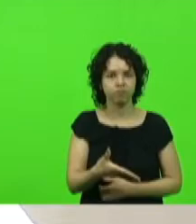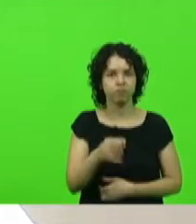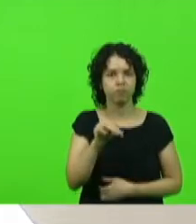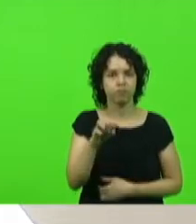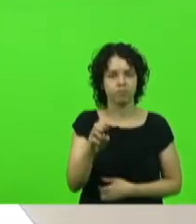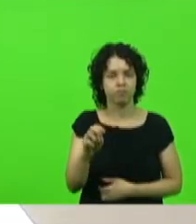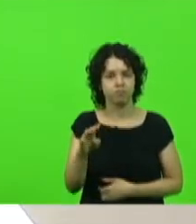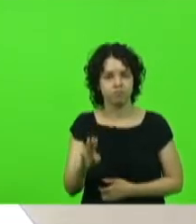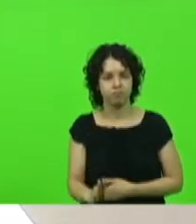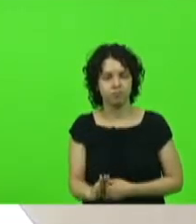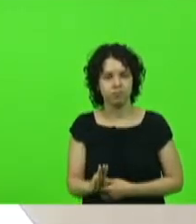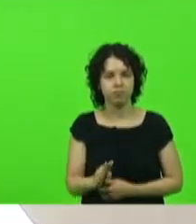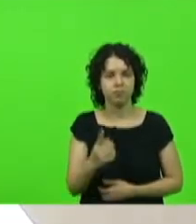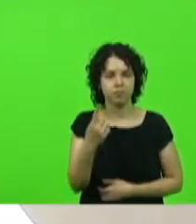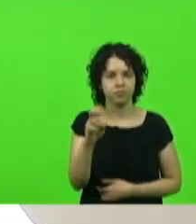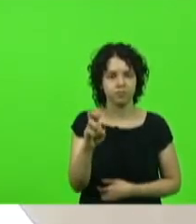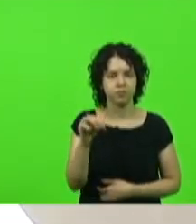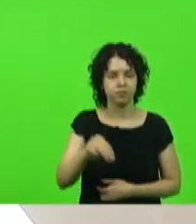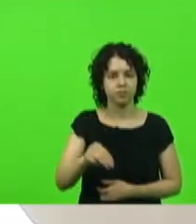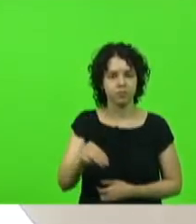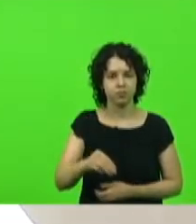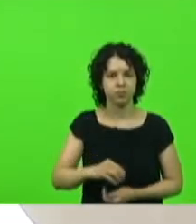minutos.